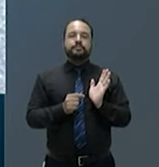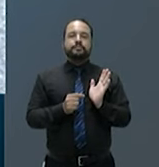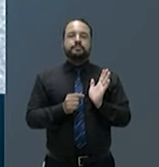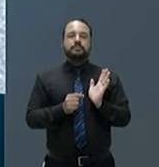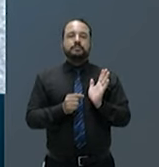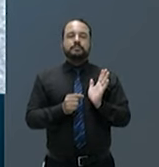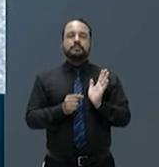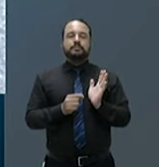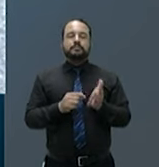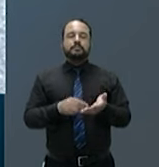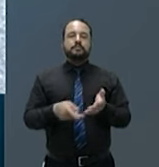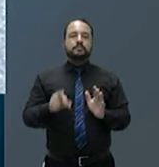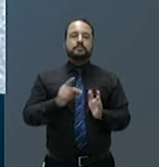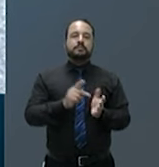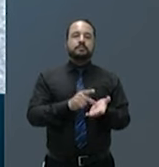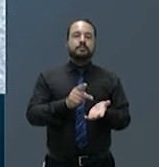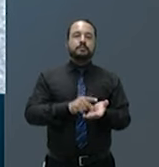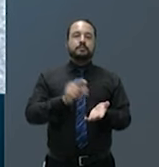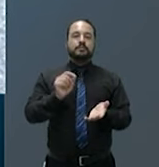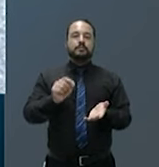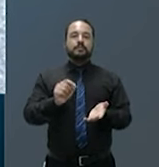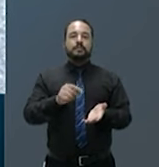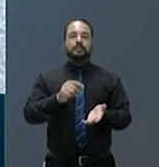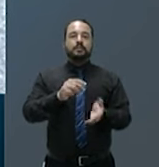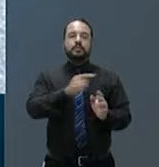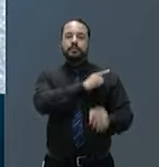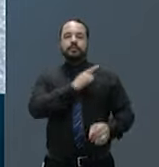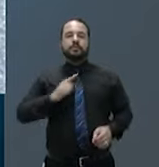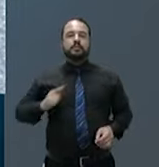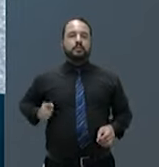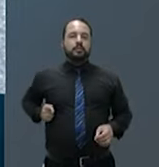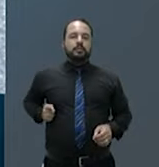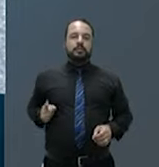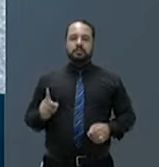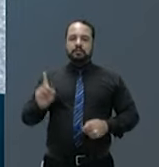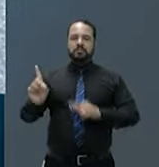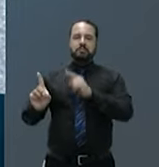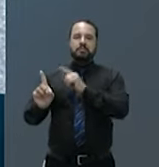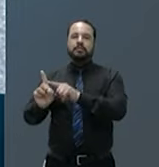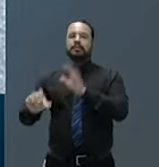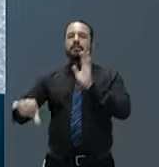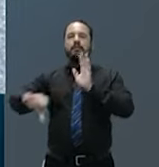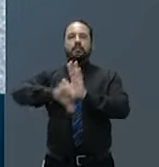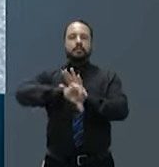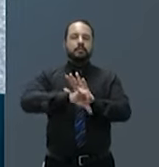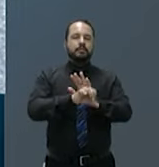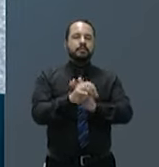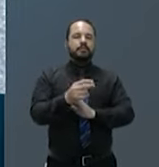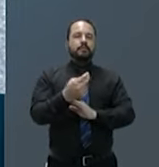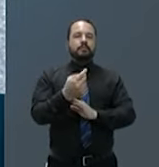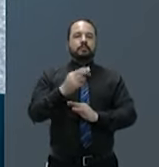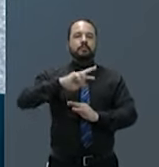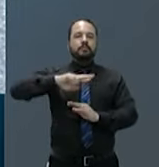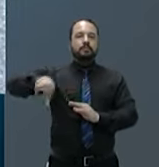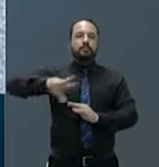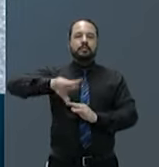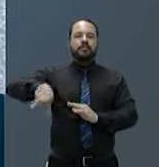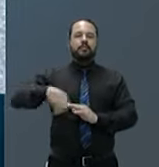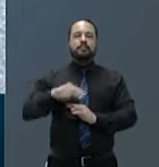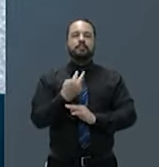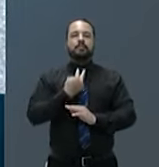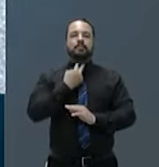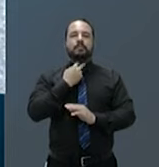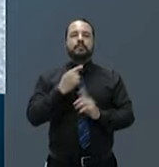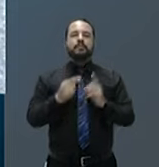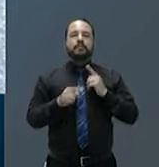De fato, as palavras lançadas pelo governador não podem ser consideradas criminosas ante a nítida constatação da